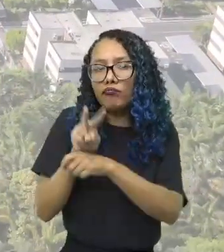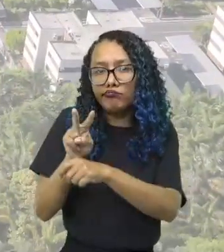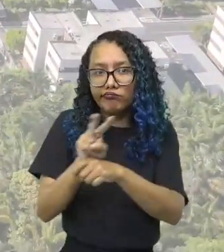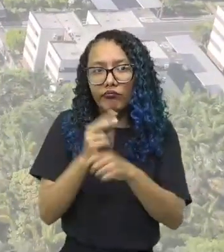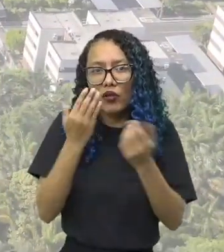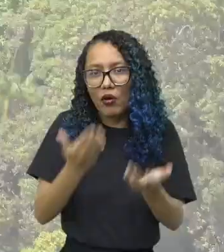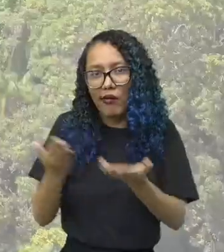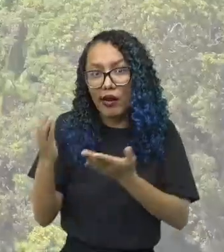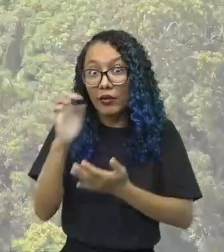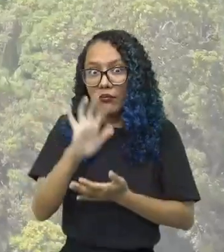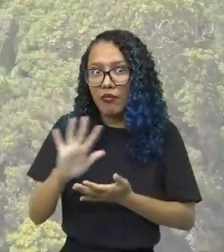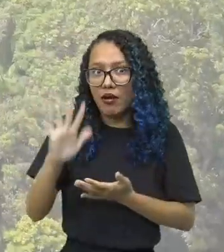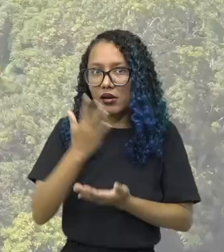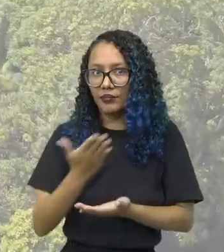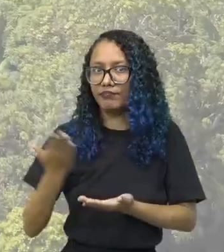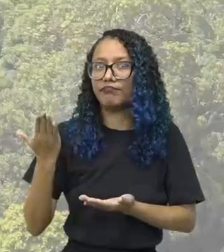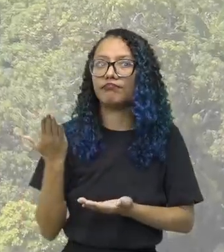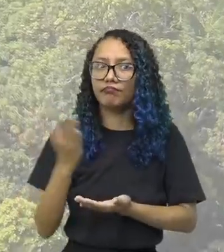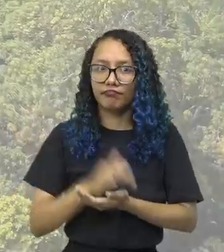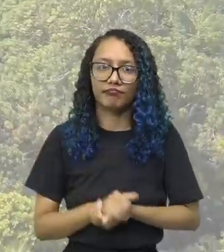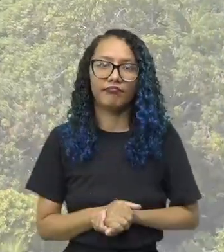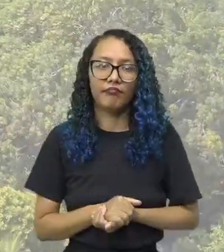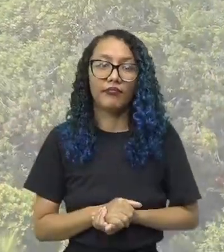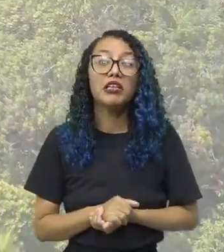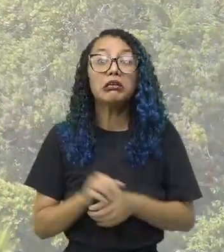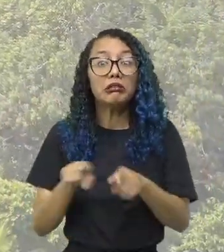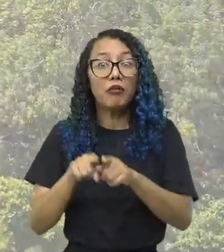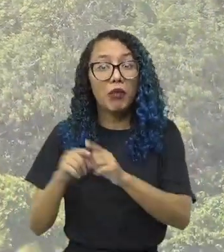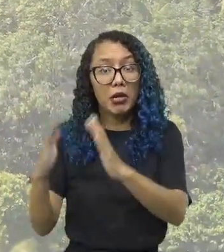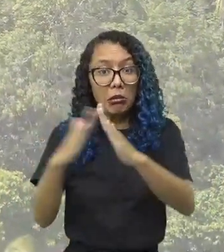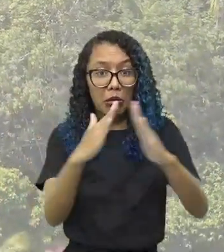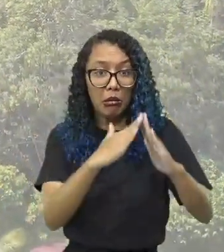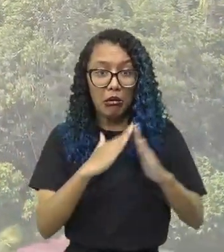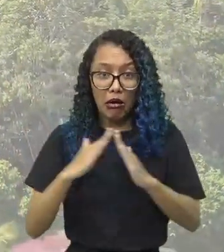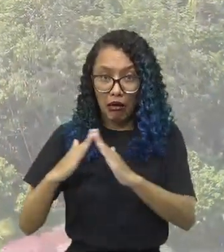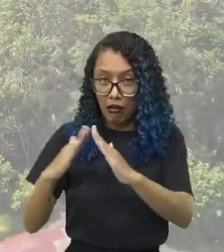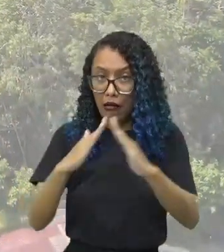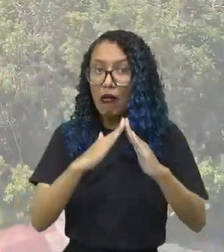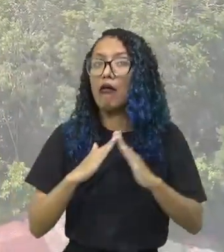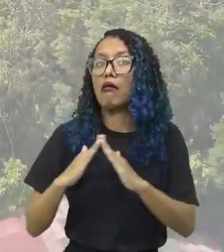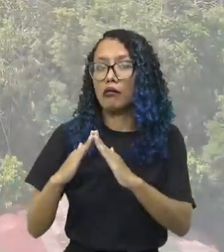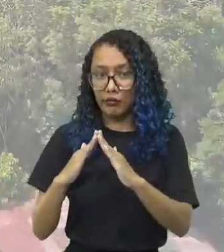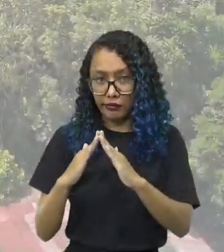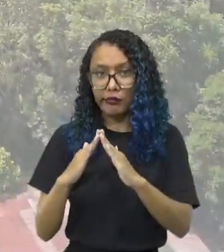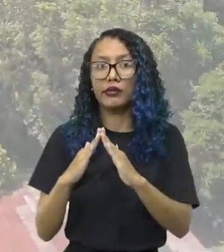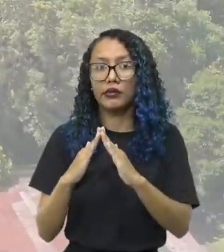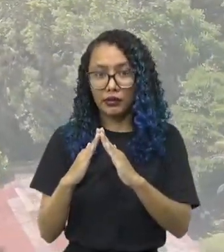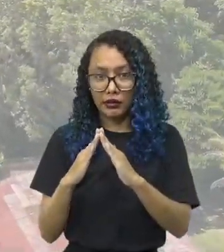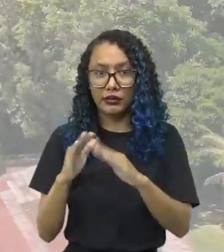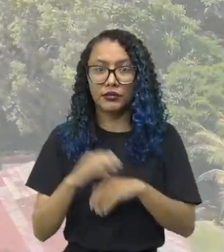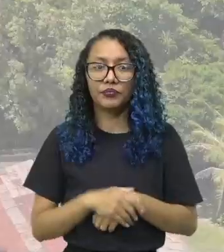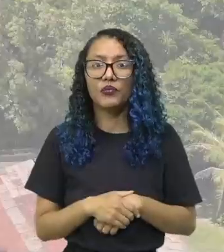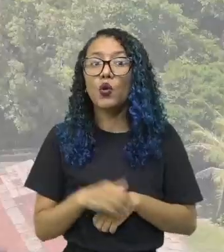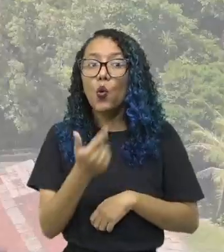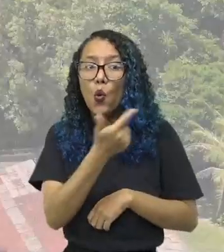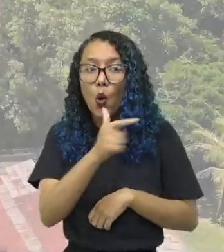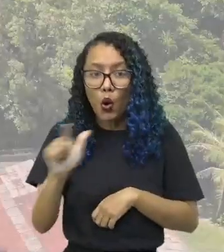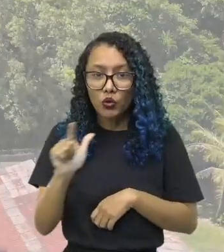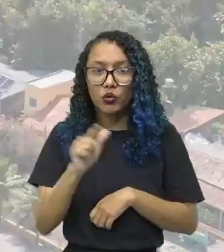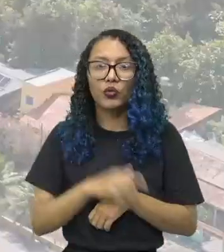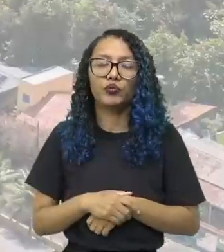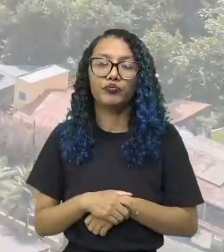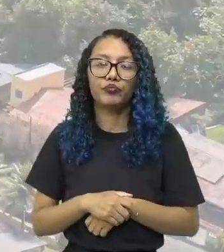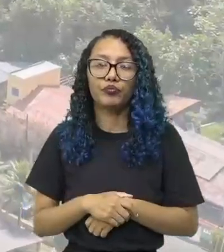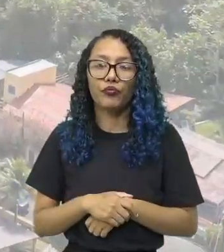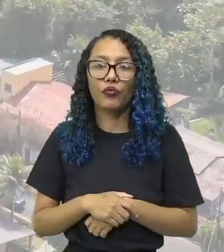a gente tem inclusive as moradias, né, como também o conjunto Aquaricara, onde